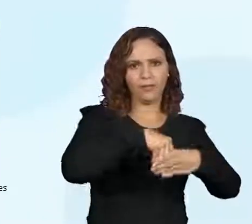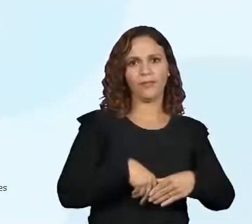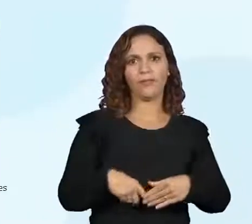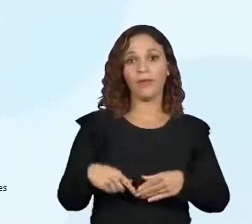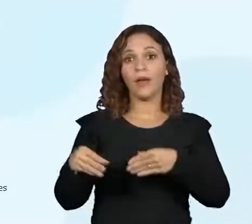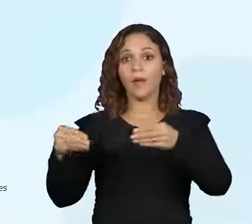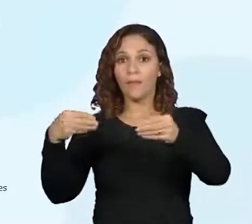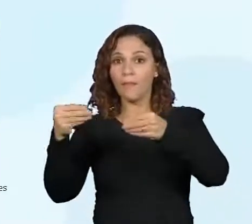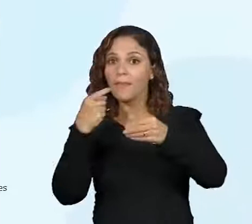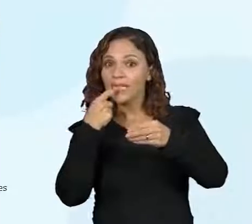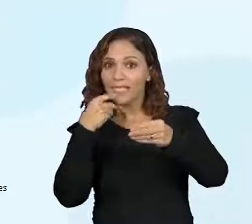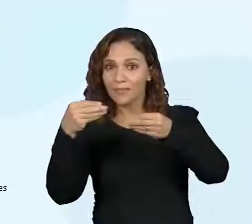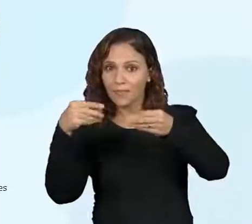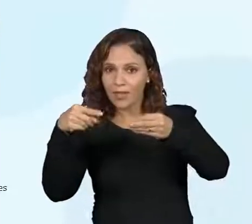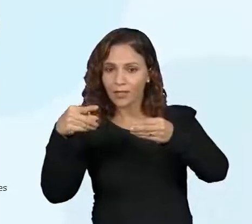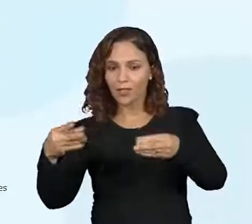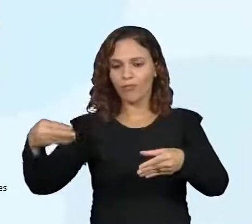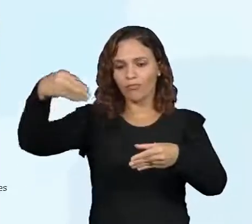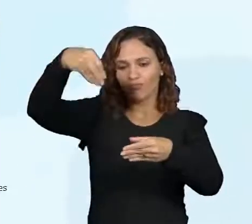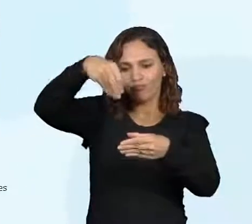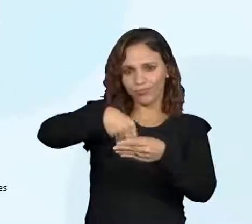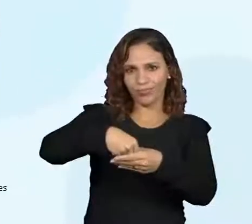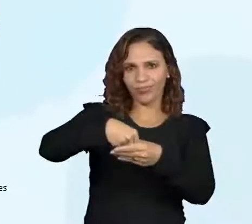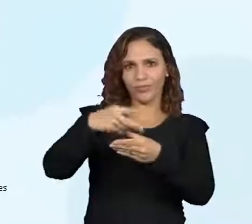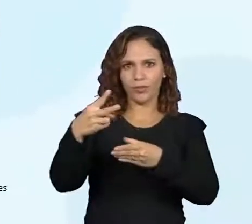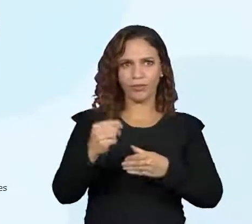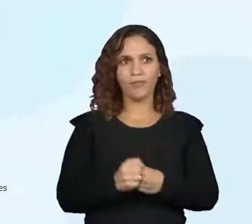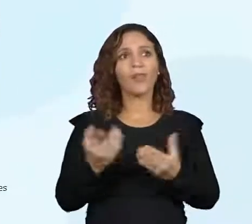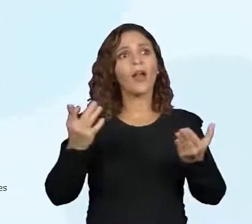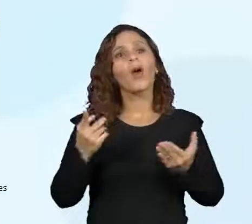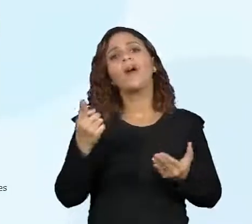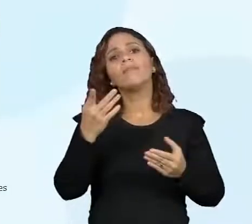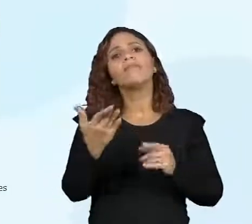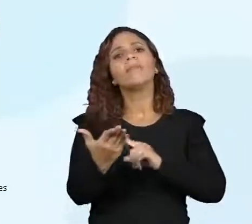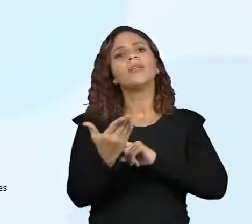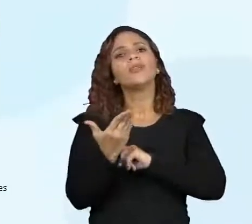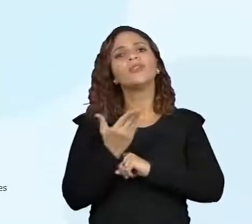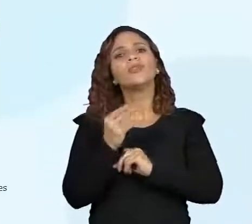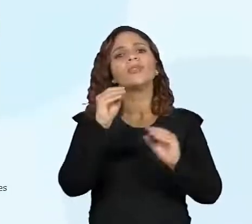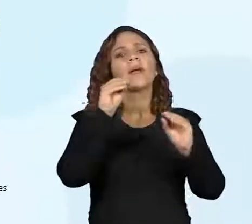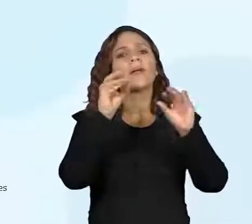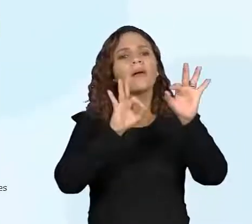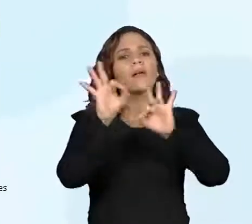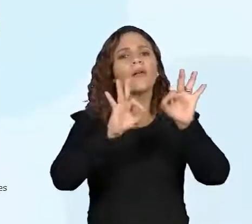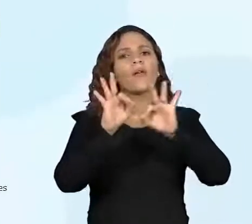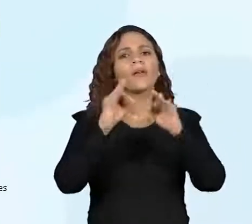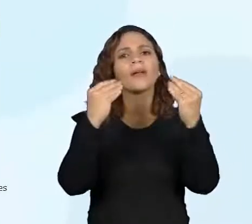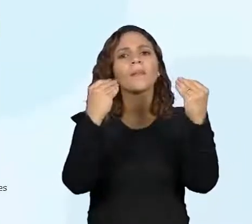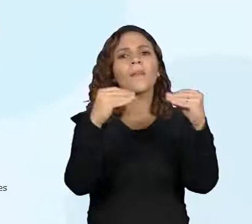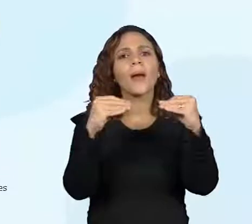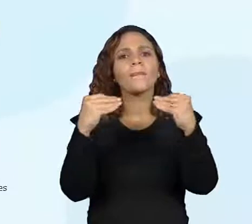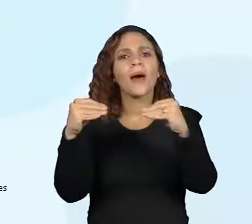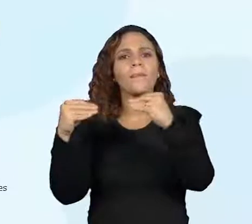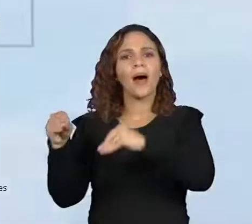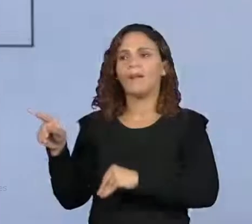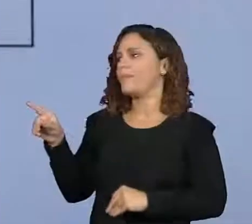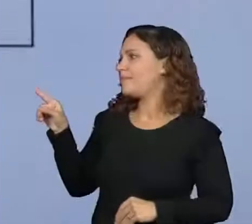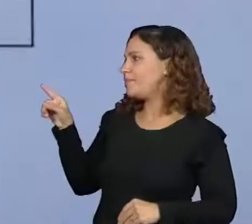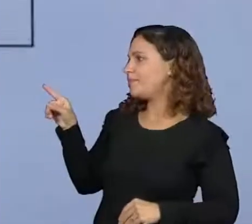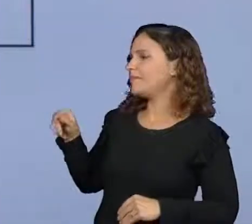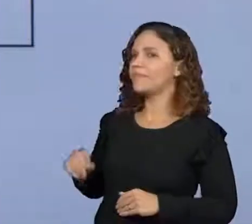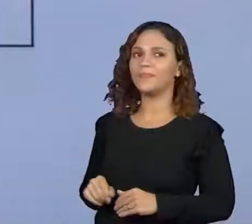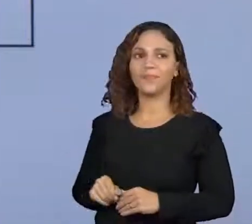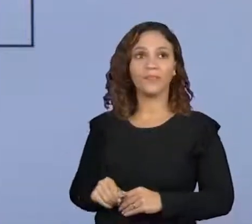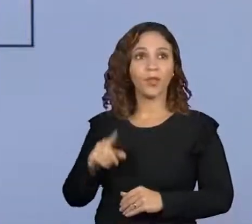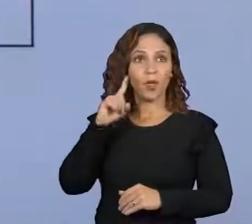números que representam a quantidade de papéis de carta da coleção da Rita. Então, aqui nessa tabela,